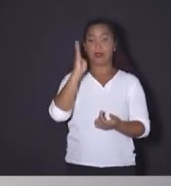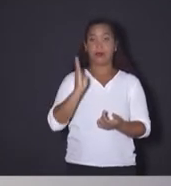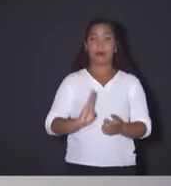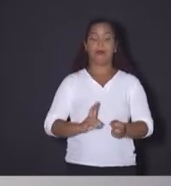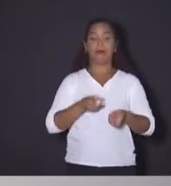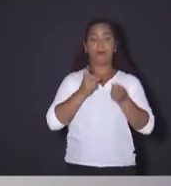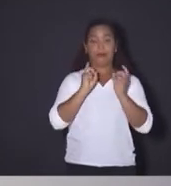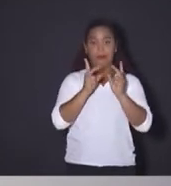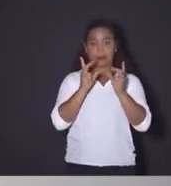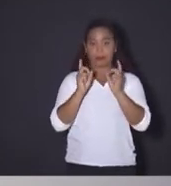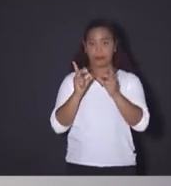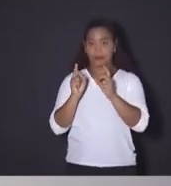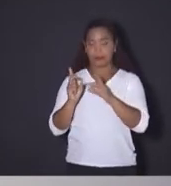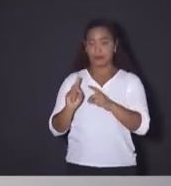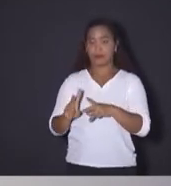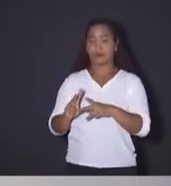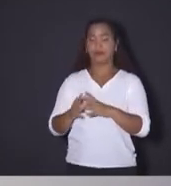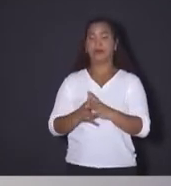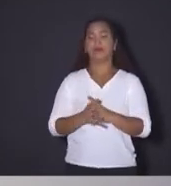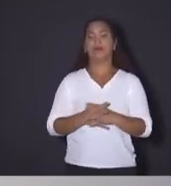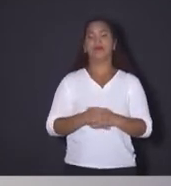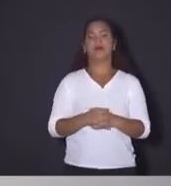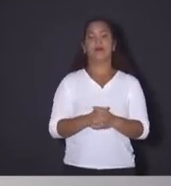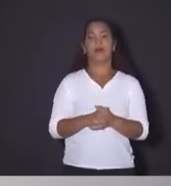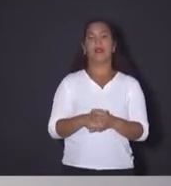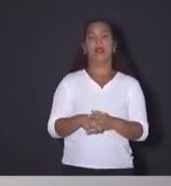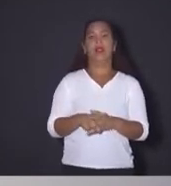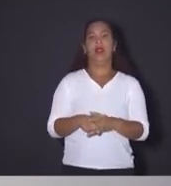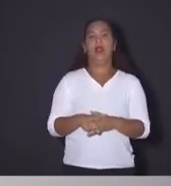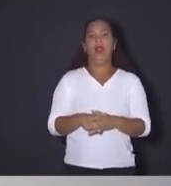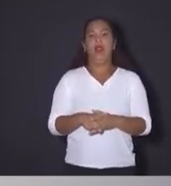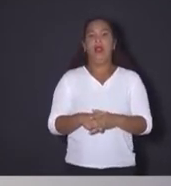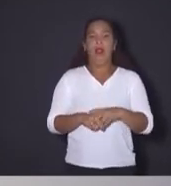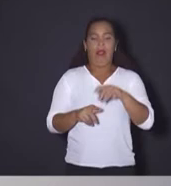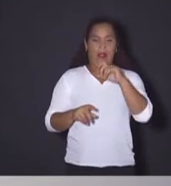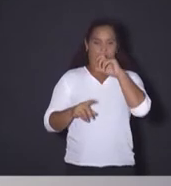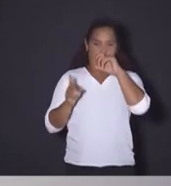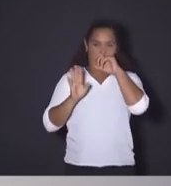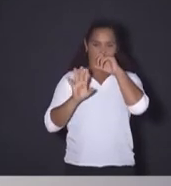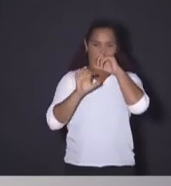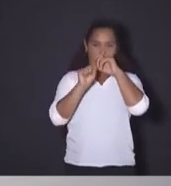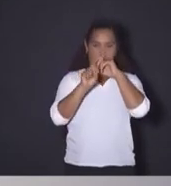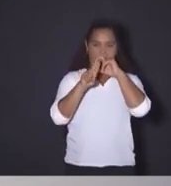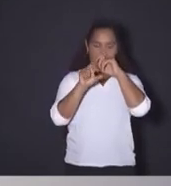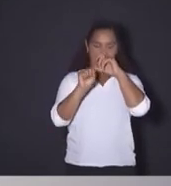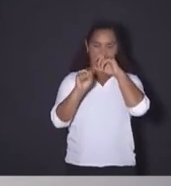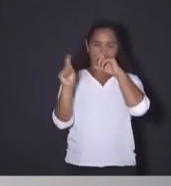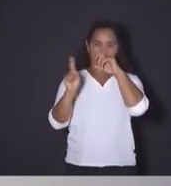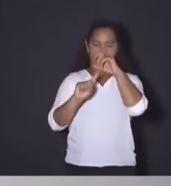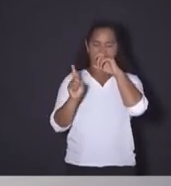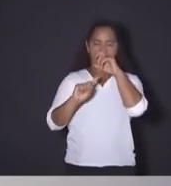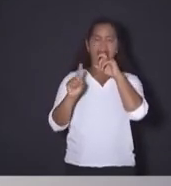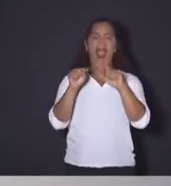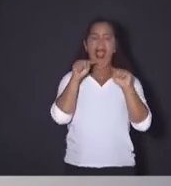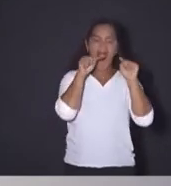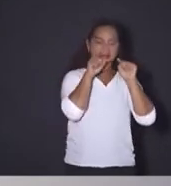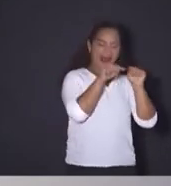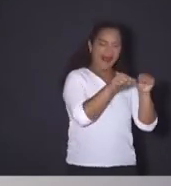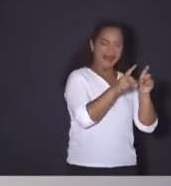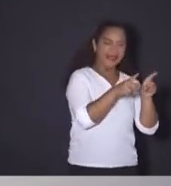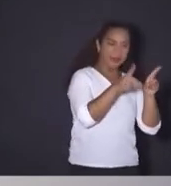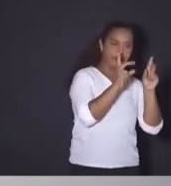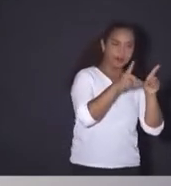deste medicamento no brasil falando de farmácias não estou falando de serviços públicos de saúde e é um gráfico que se a gente for acompanhar ele é um